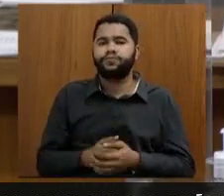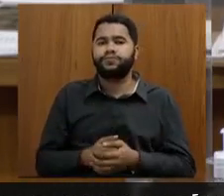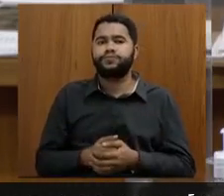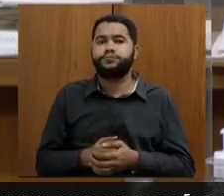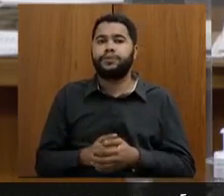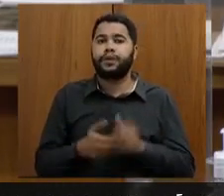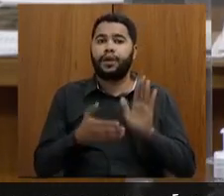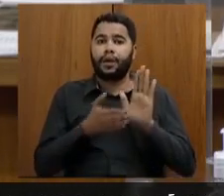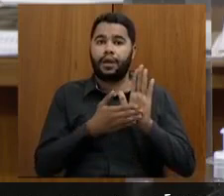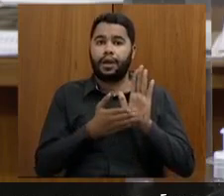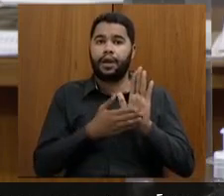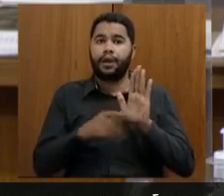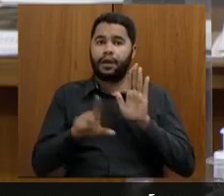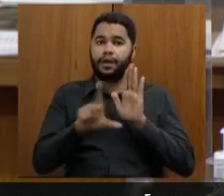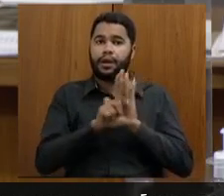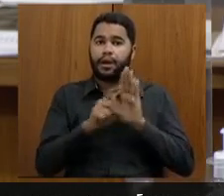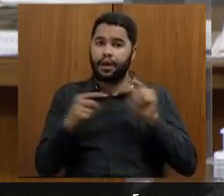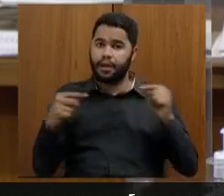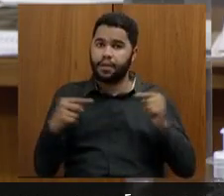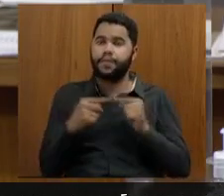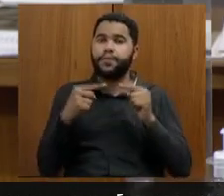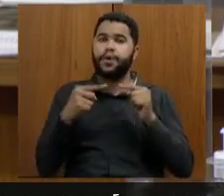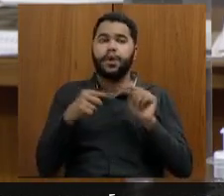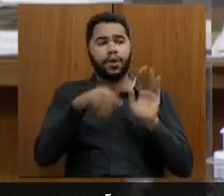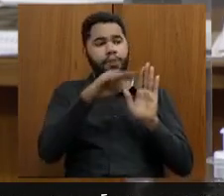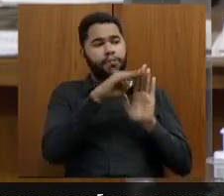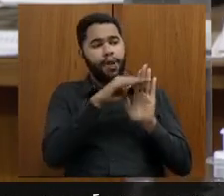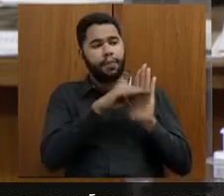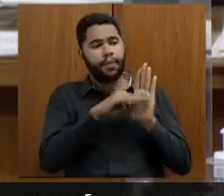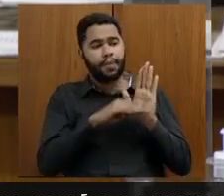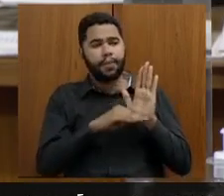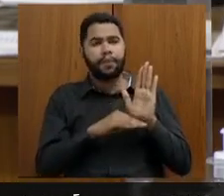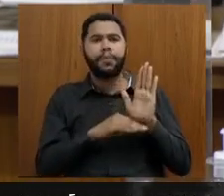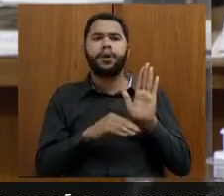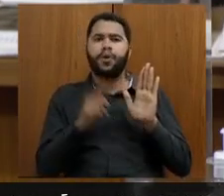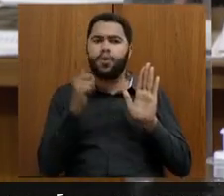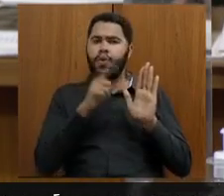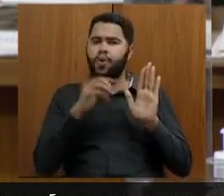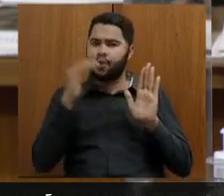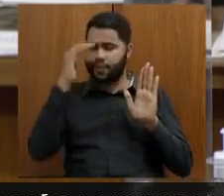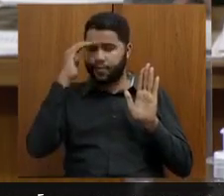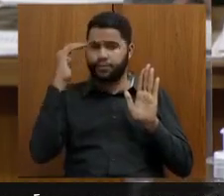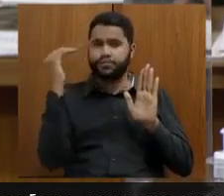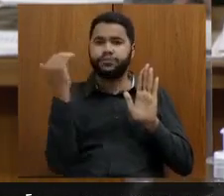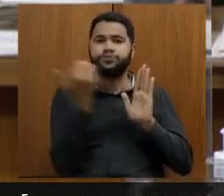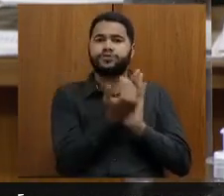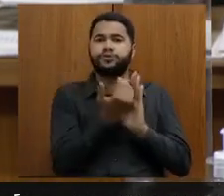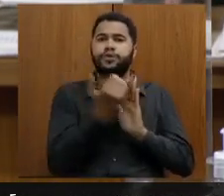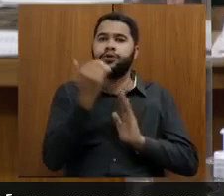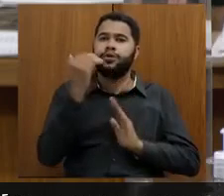prevista na lei nela é legal uma ação protocolar nós seguimos os protocolos que tinham o profissional